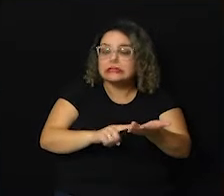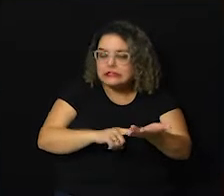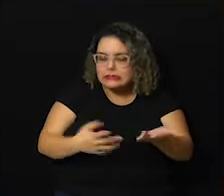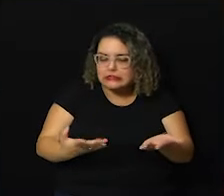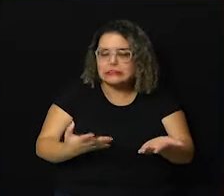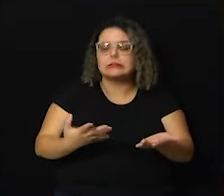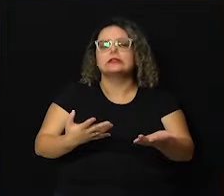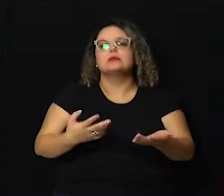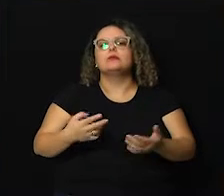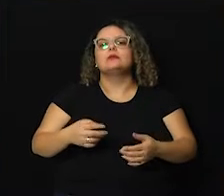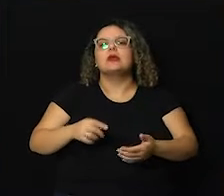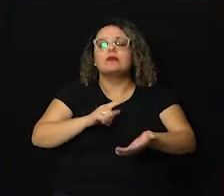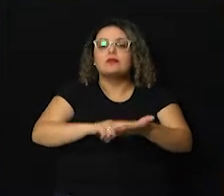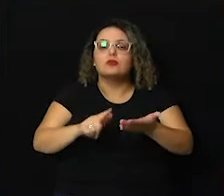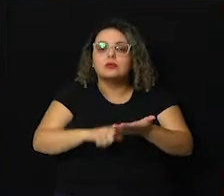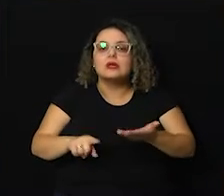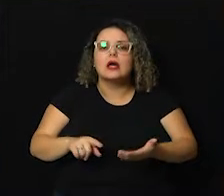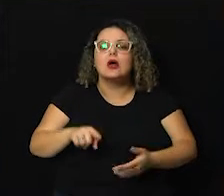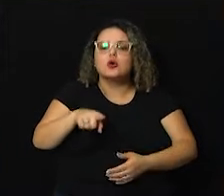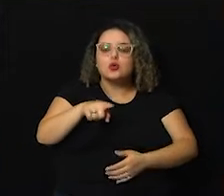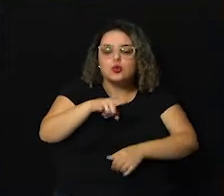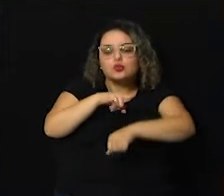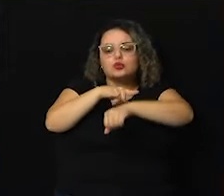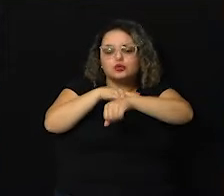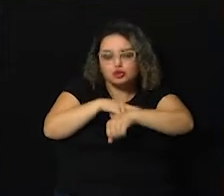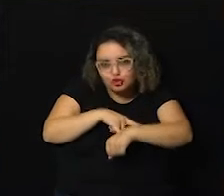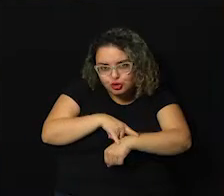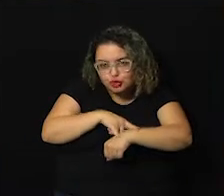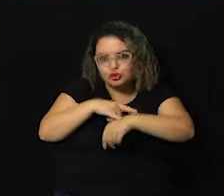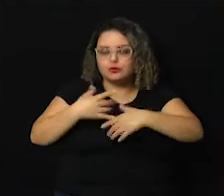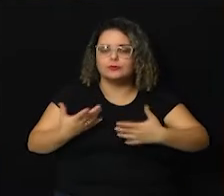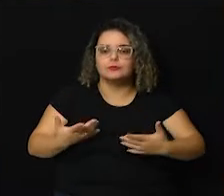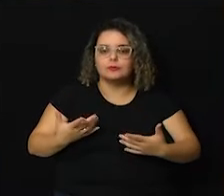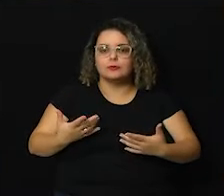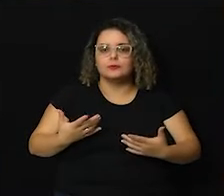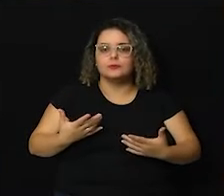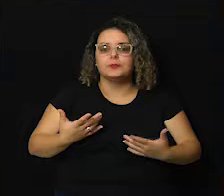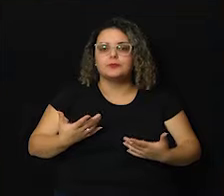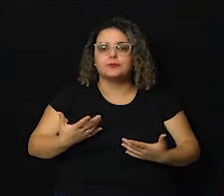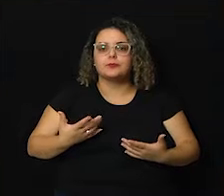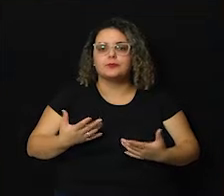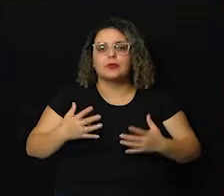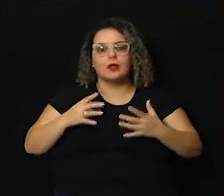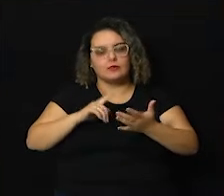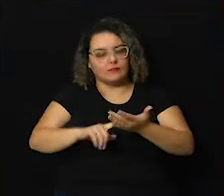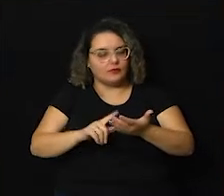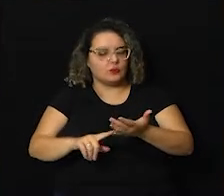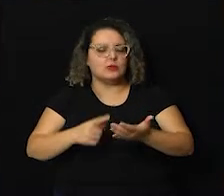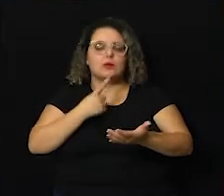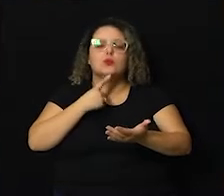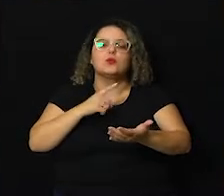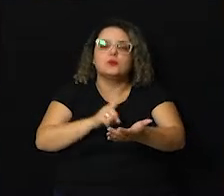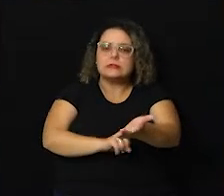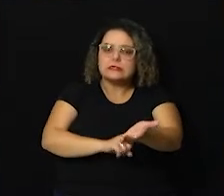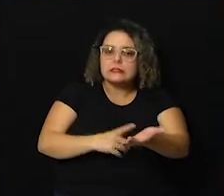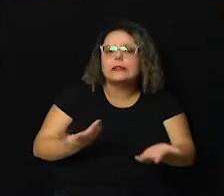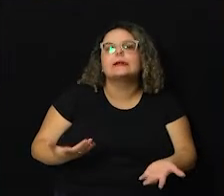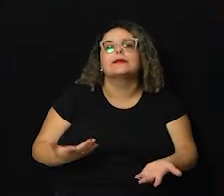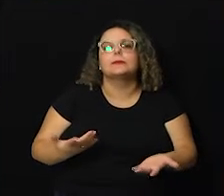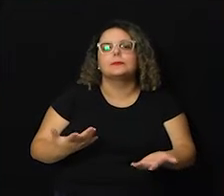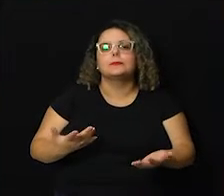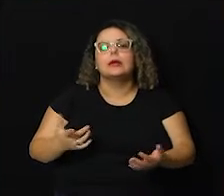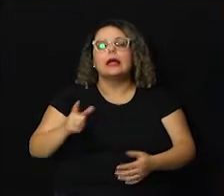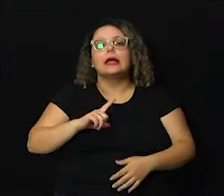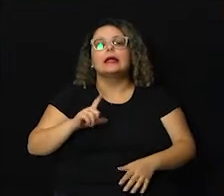jogar os detritos que são filtrados e eliminados na urina. Mas para carregar essa estrutura, o rim tem uma